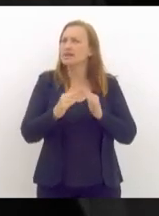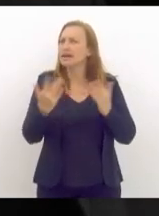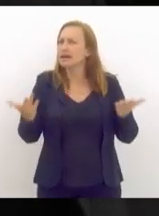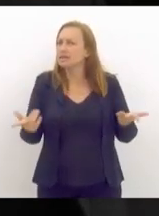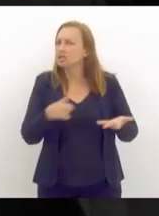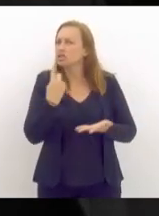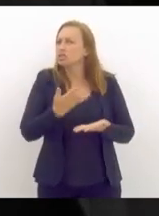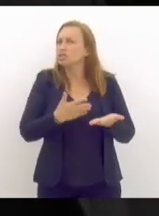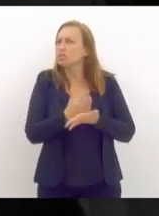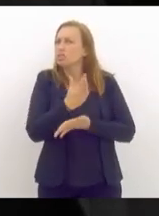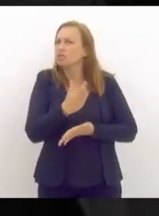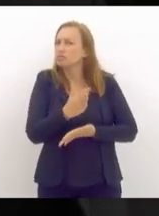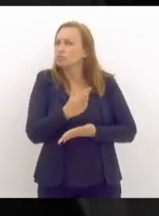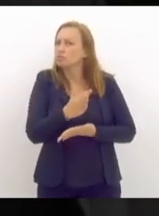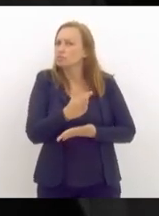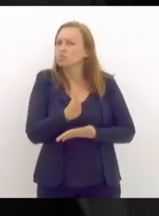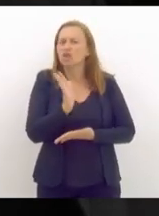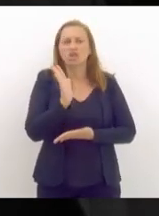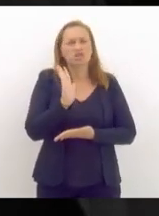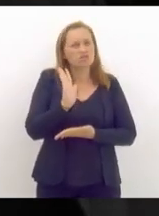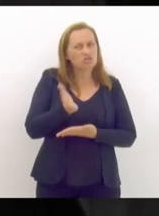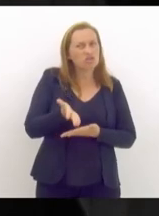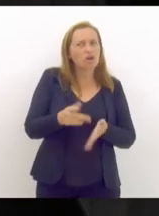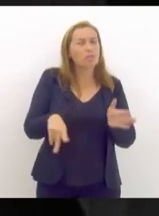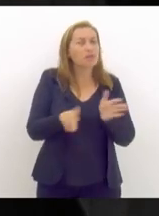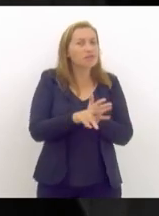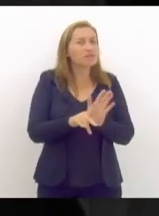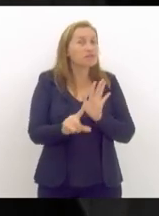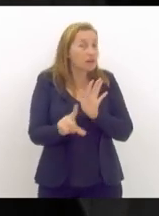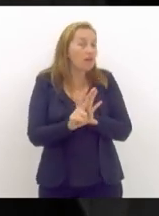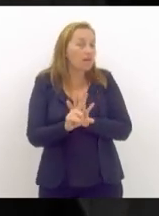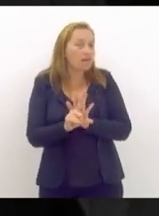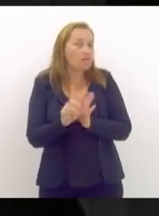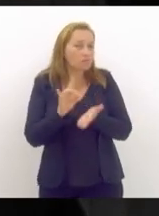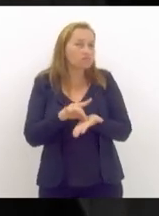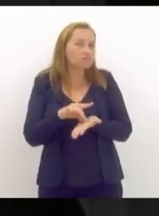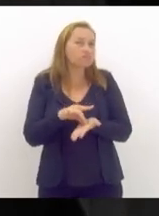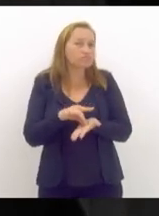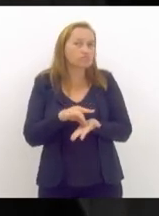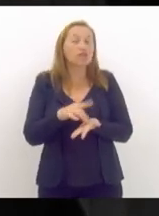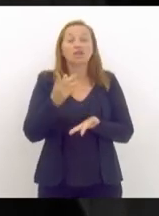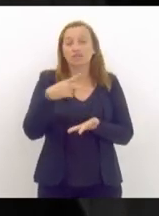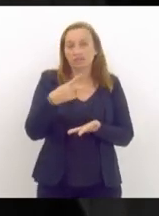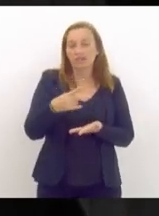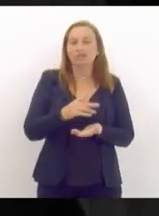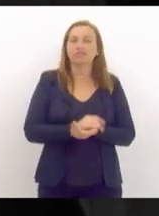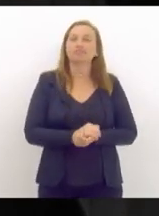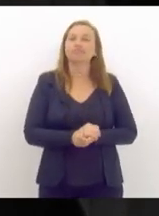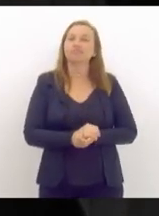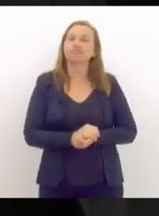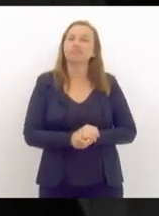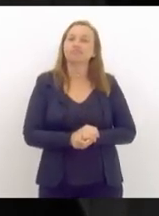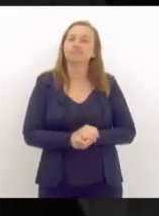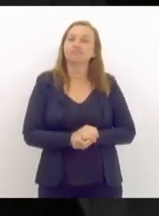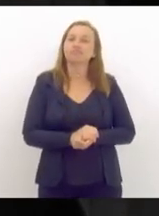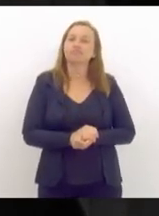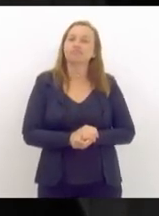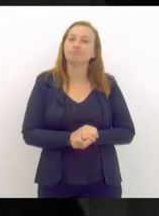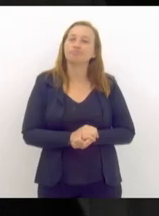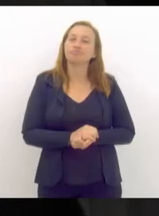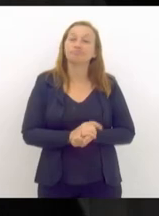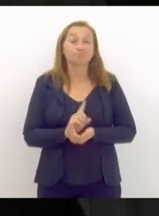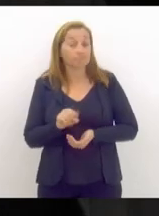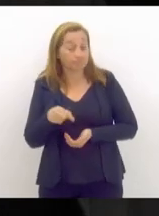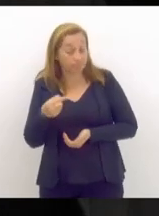nós aprovamos? Isso já fazia parte da lei original, que dizia o seguinte, que